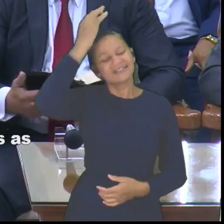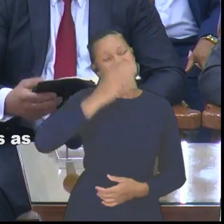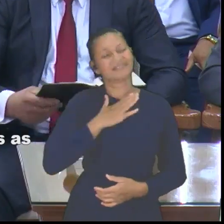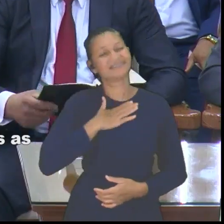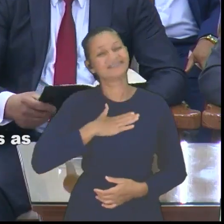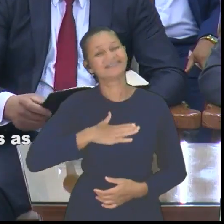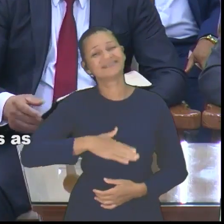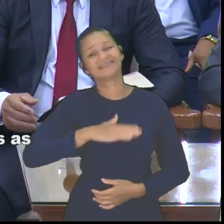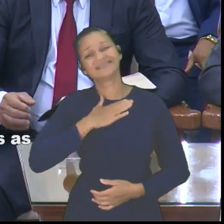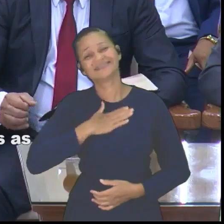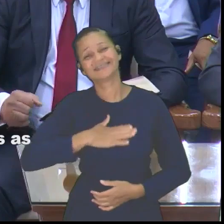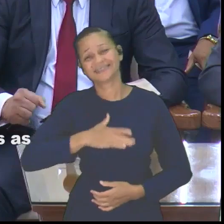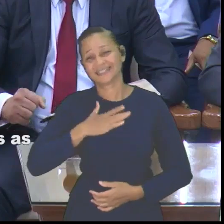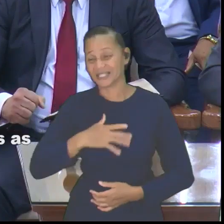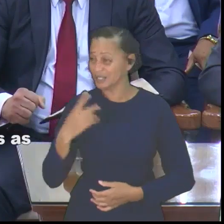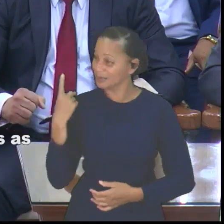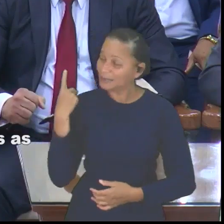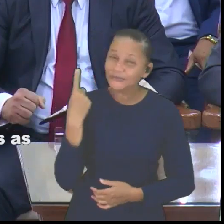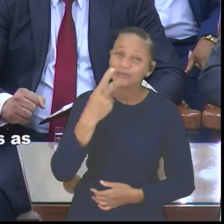Descansa no teu Deus.